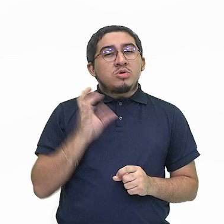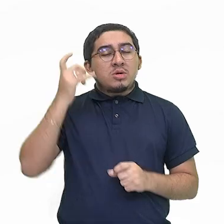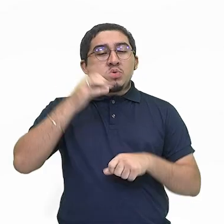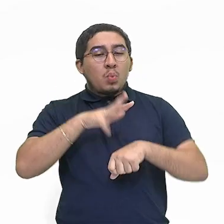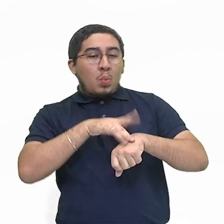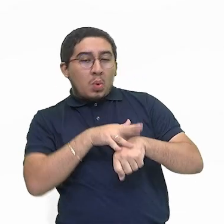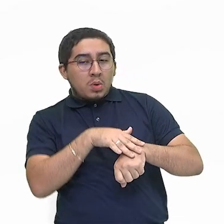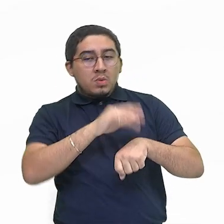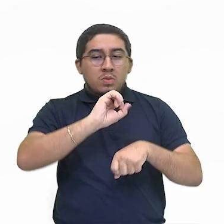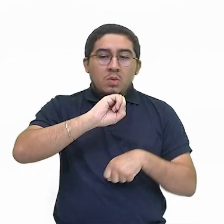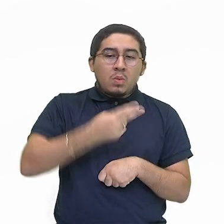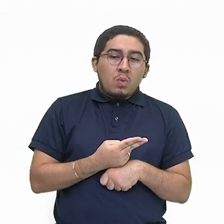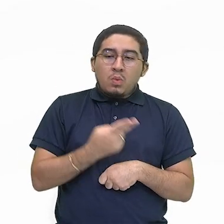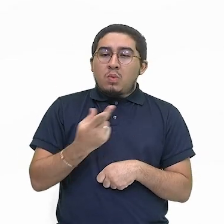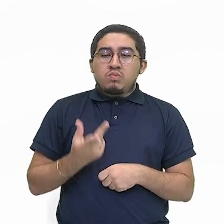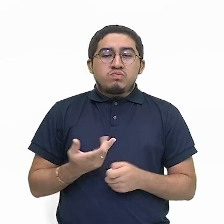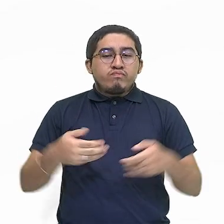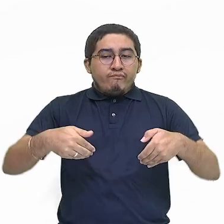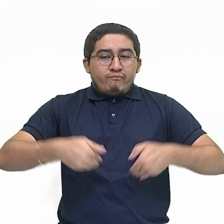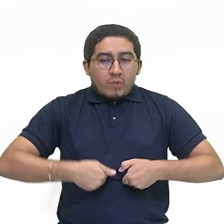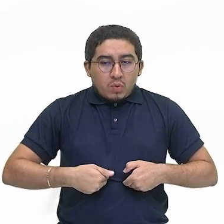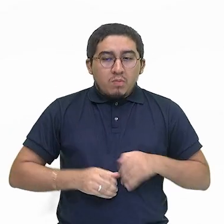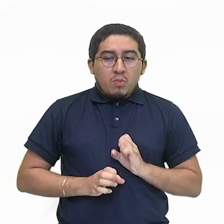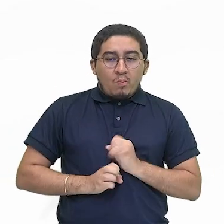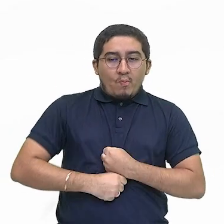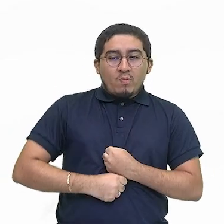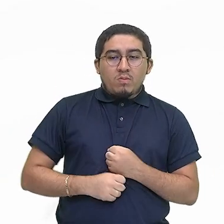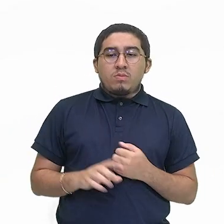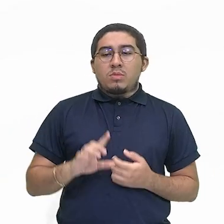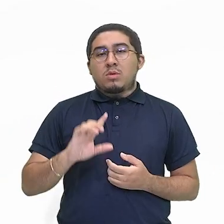por isso acontece fome, por isso que acontece